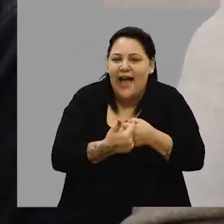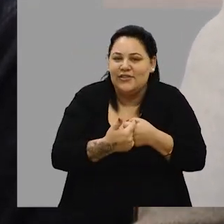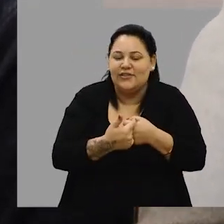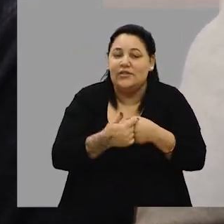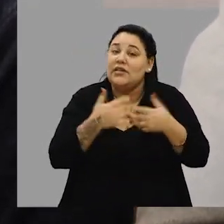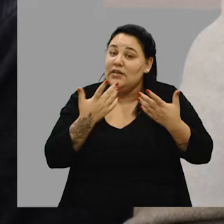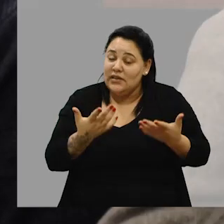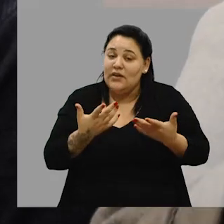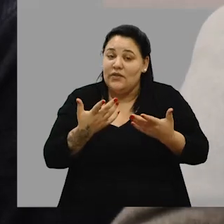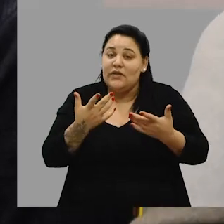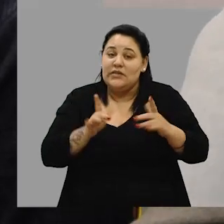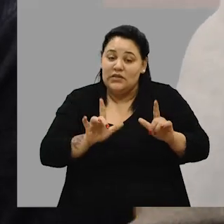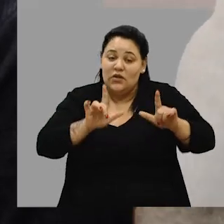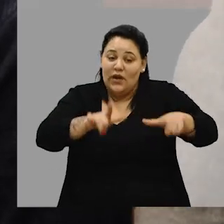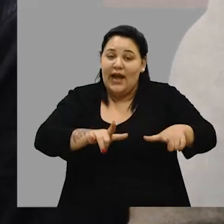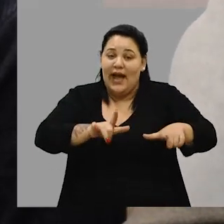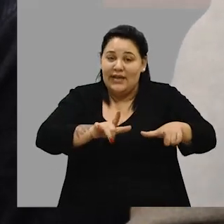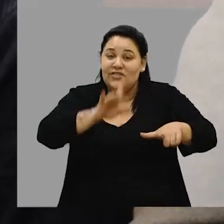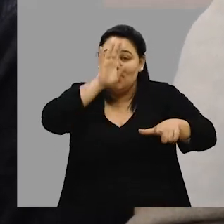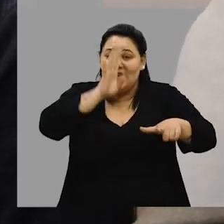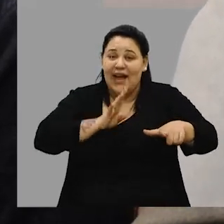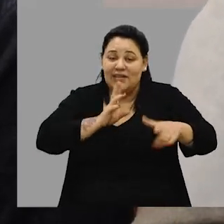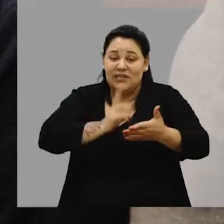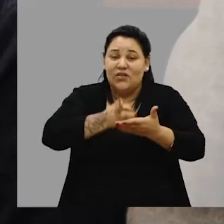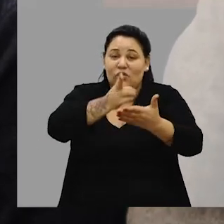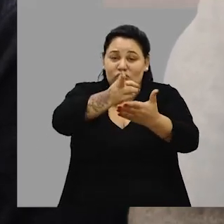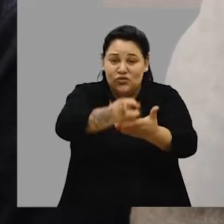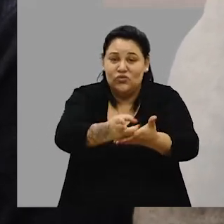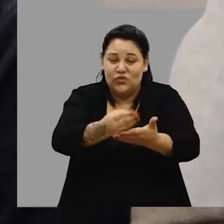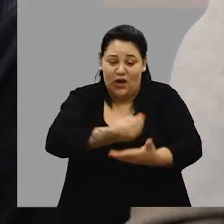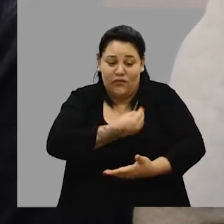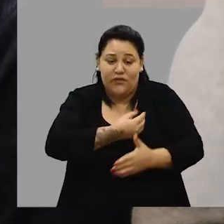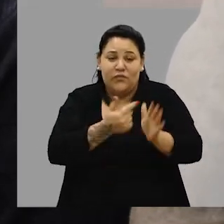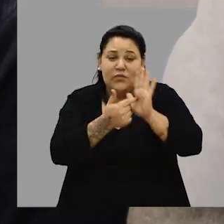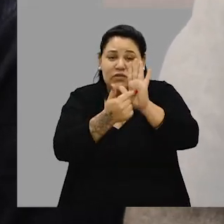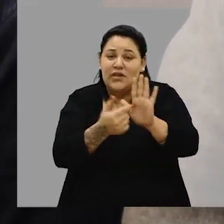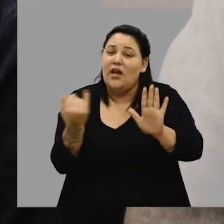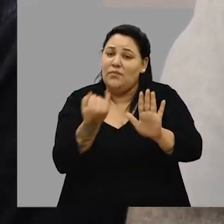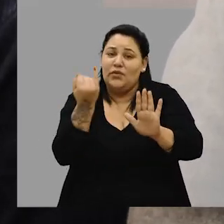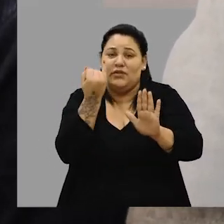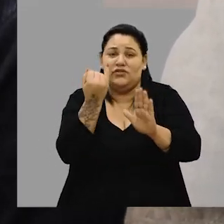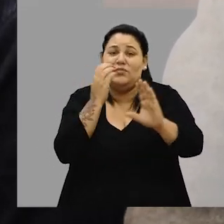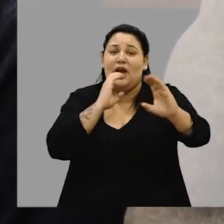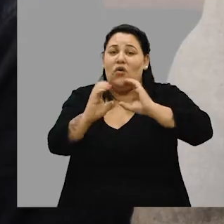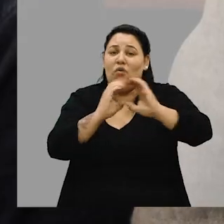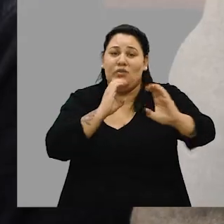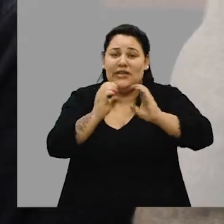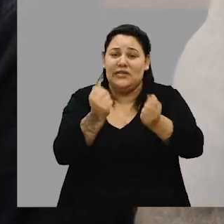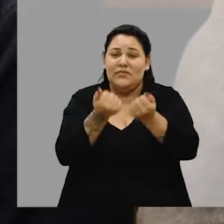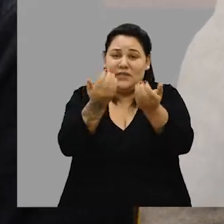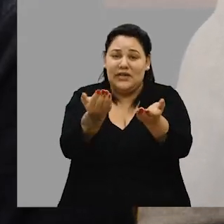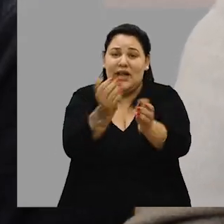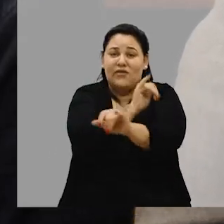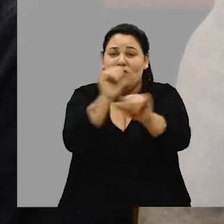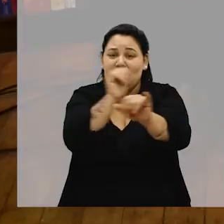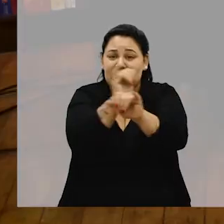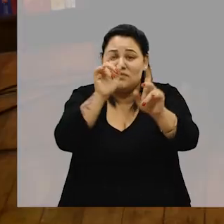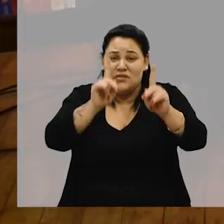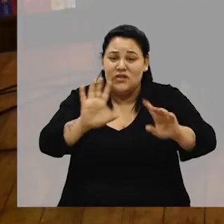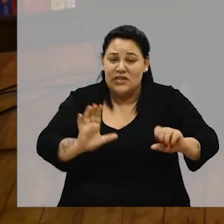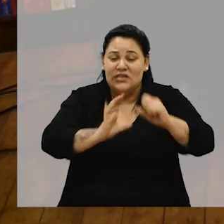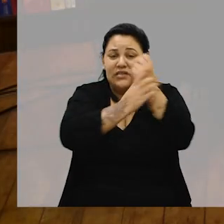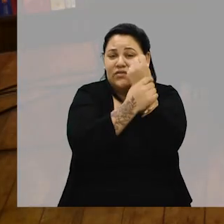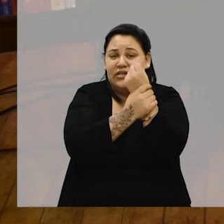veículos gratuitos e permanentes no ar são muito importantes justamente para dar essa informação e essa